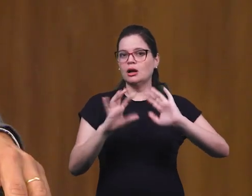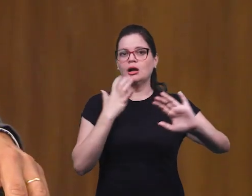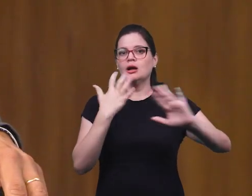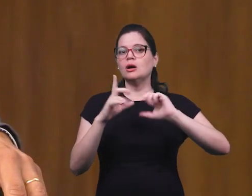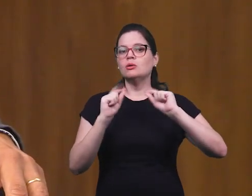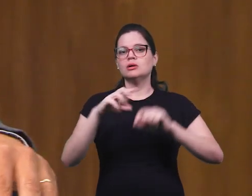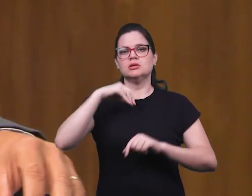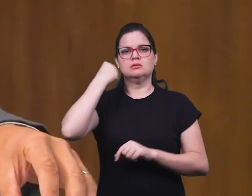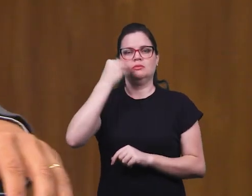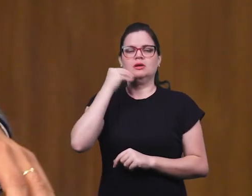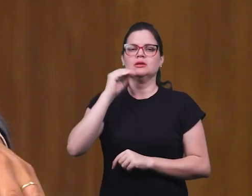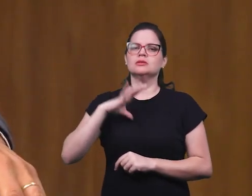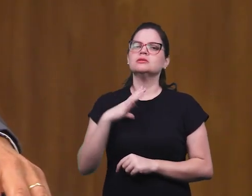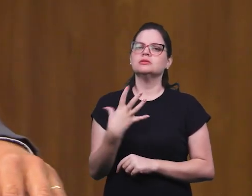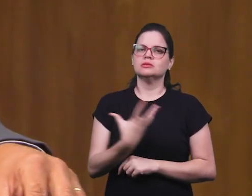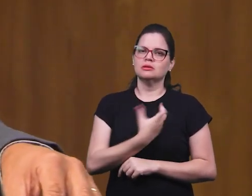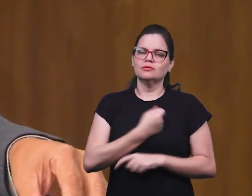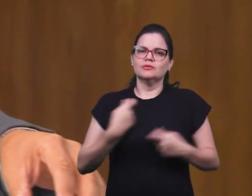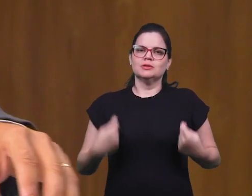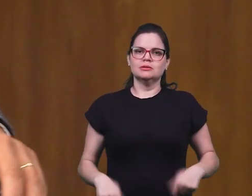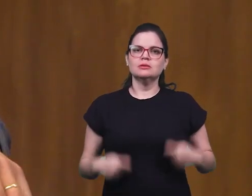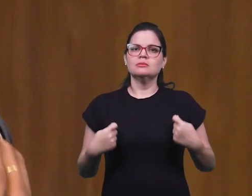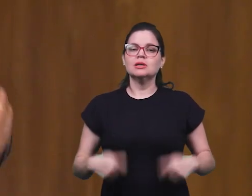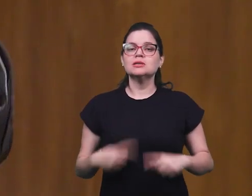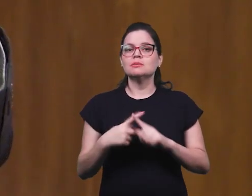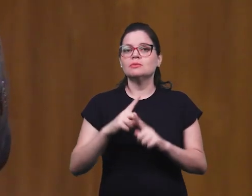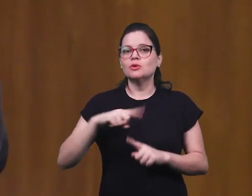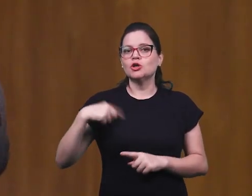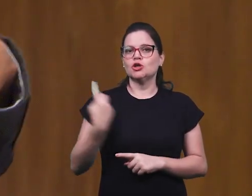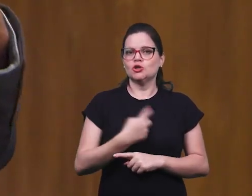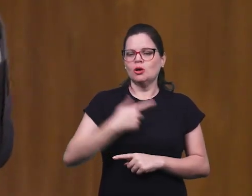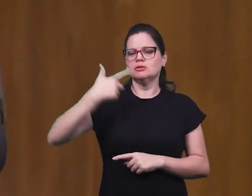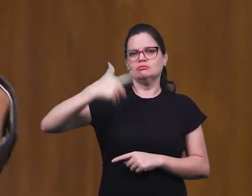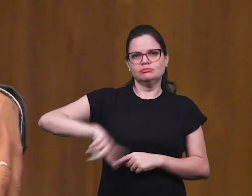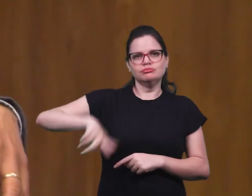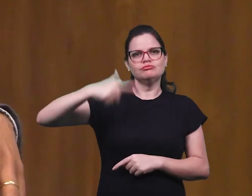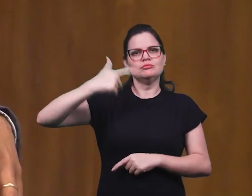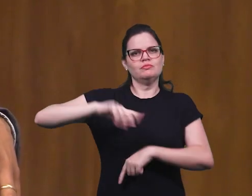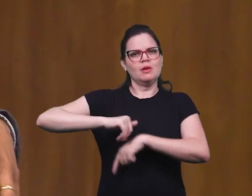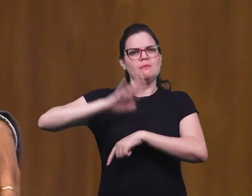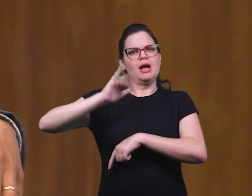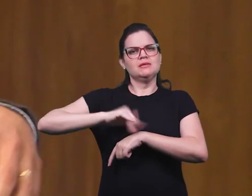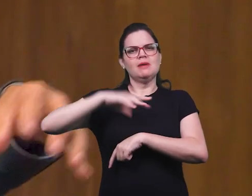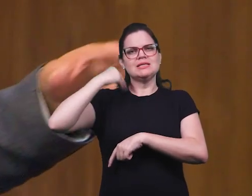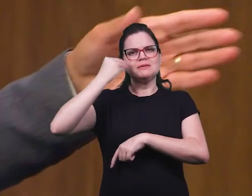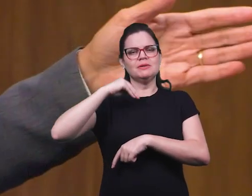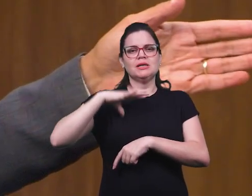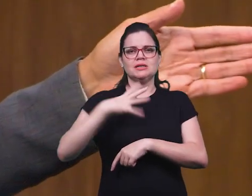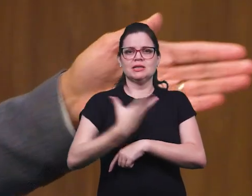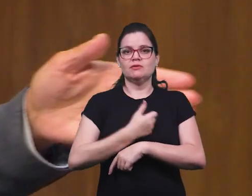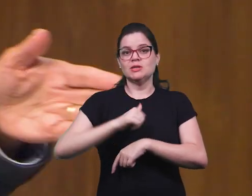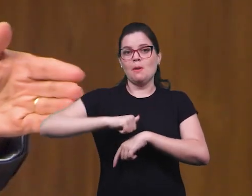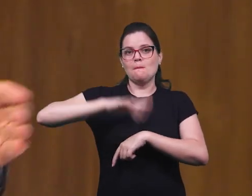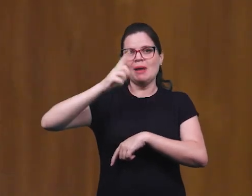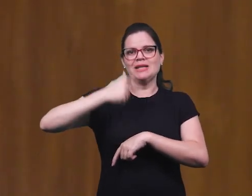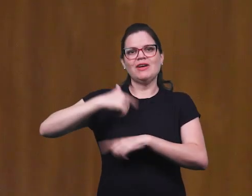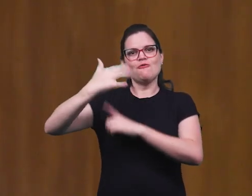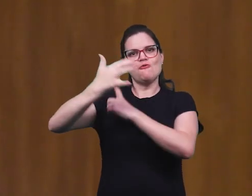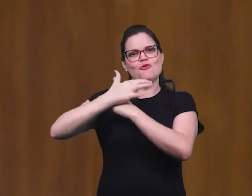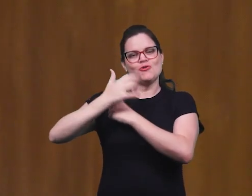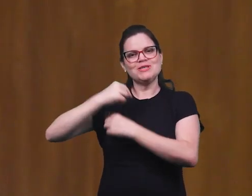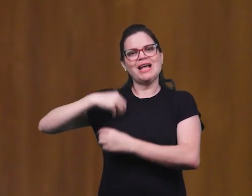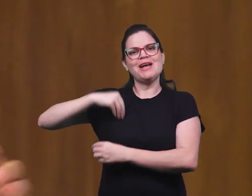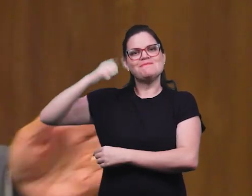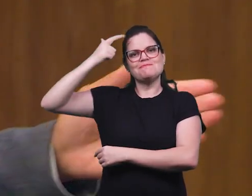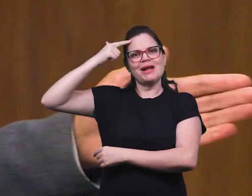mais nós repetimos, quanto mais nós cantamos, mais ele vai produzir em nós essa experiência de salvação. E a gente ensina muito isso, né?